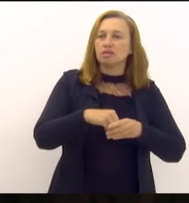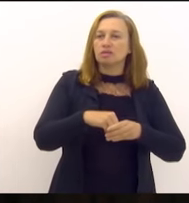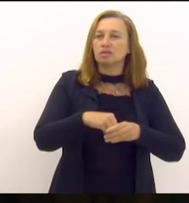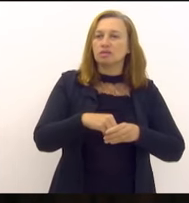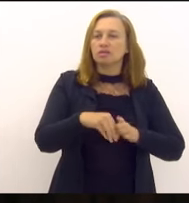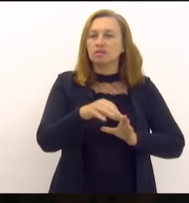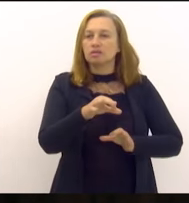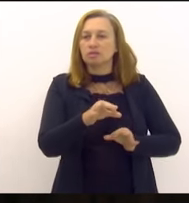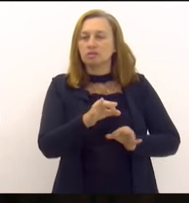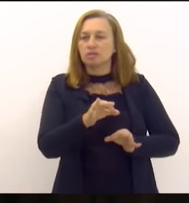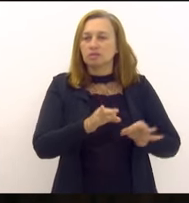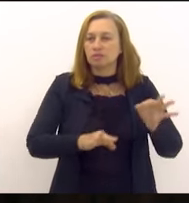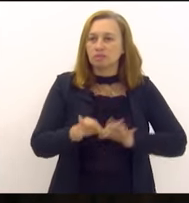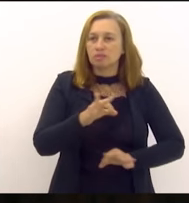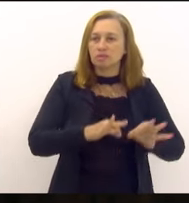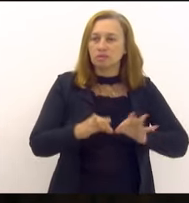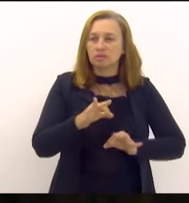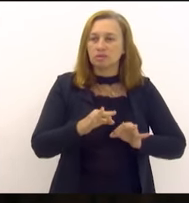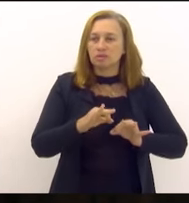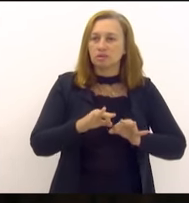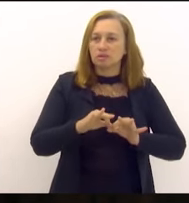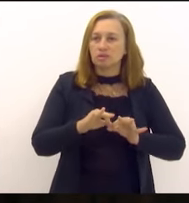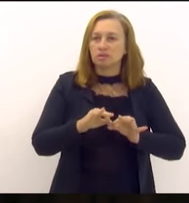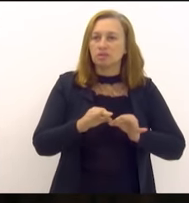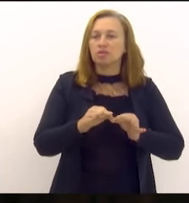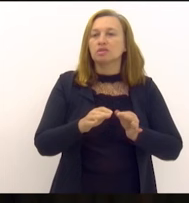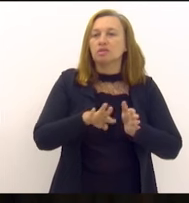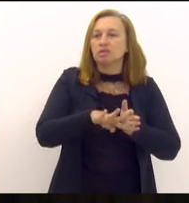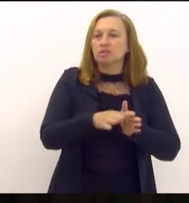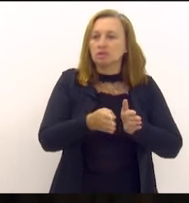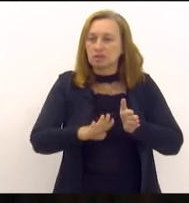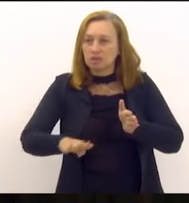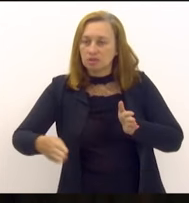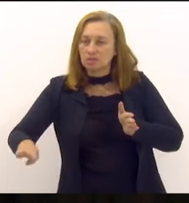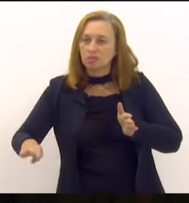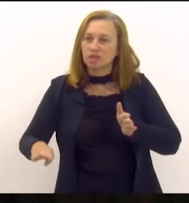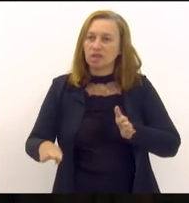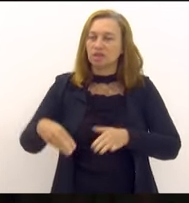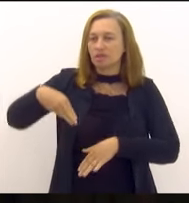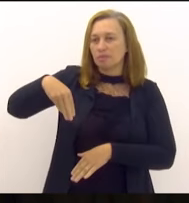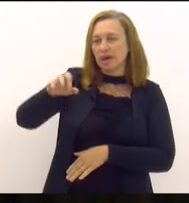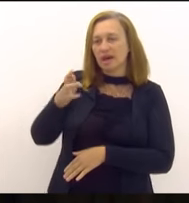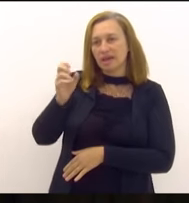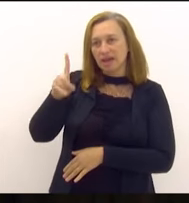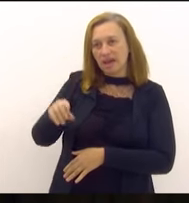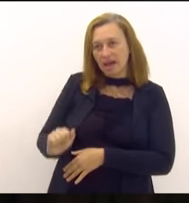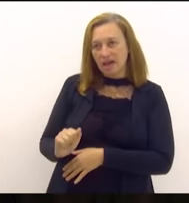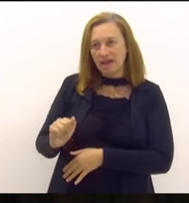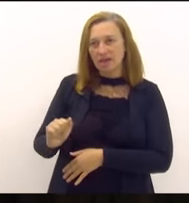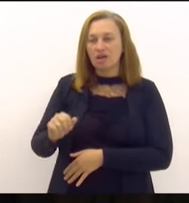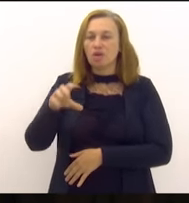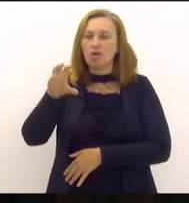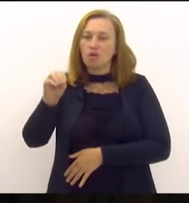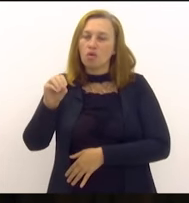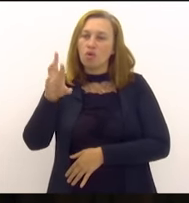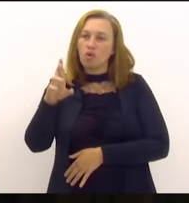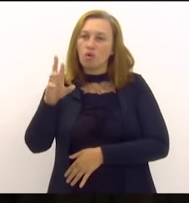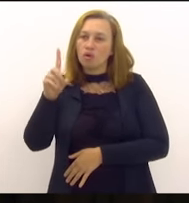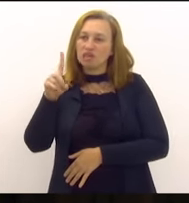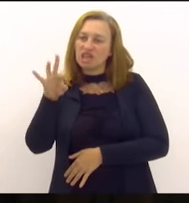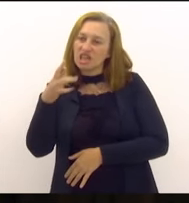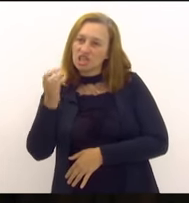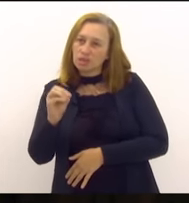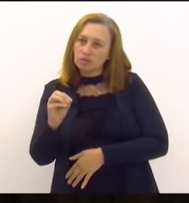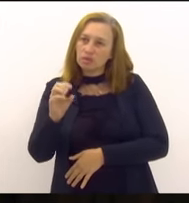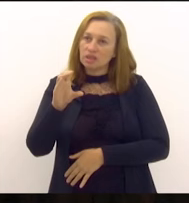de recifes artificiais marinhos nas praias de Barra de Maricá, Cordeirinho, Itaipu,